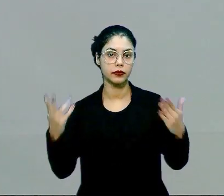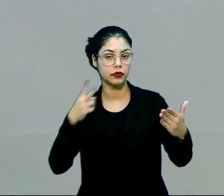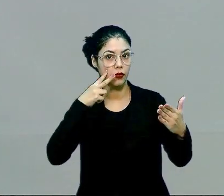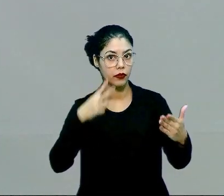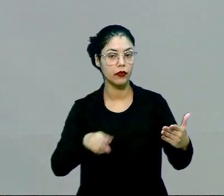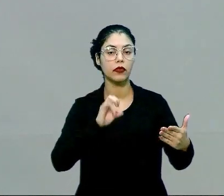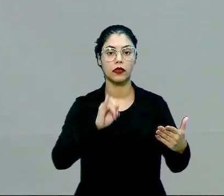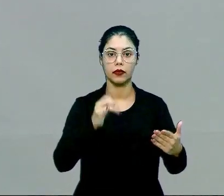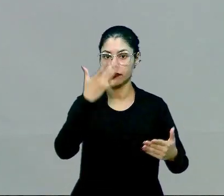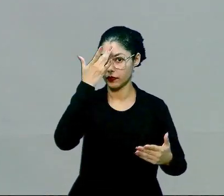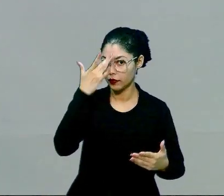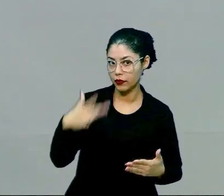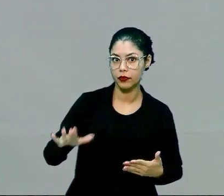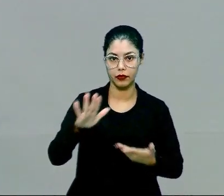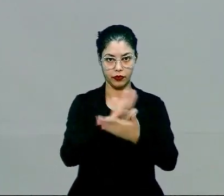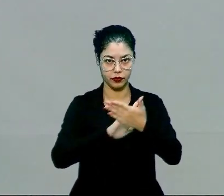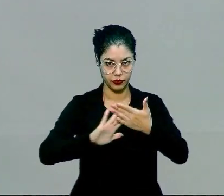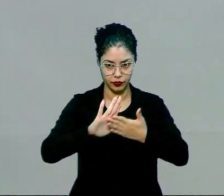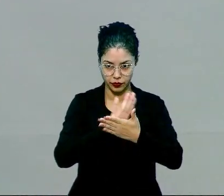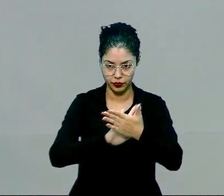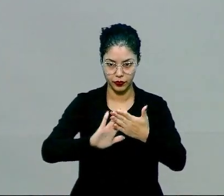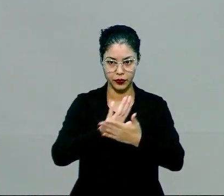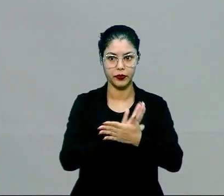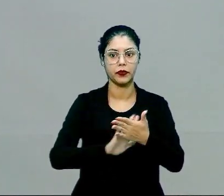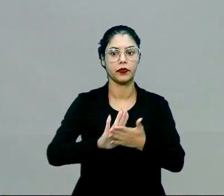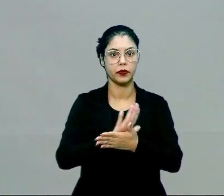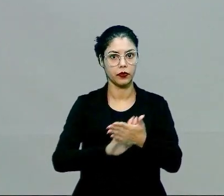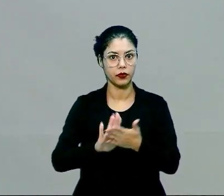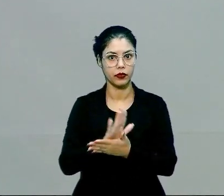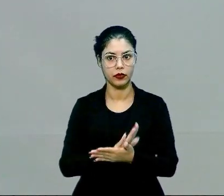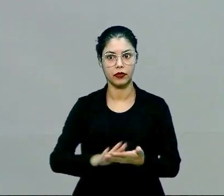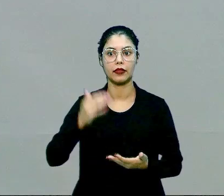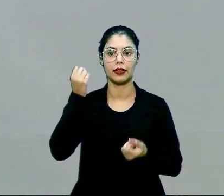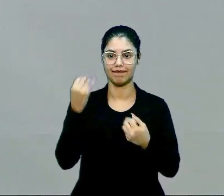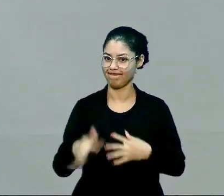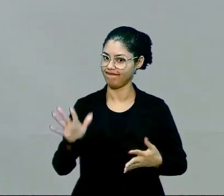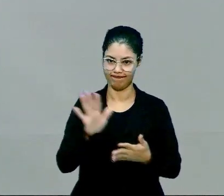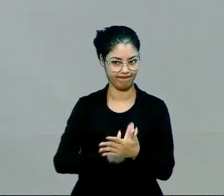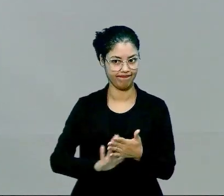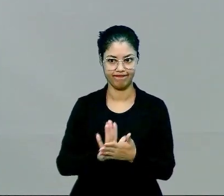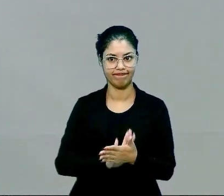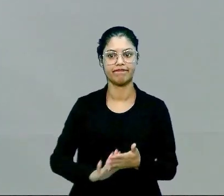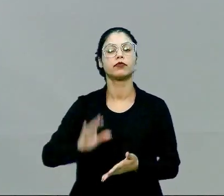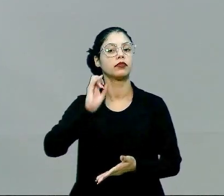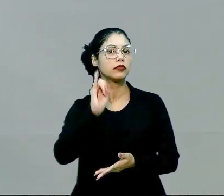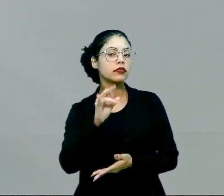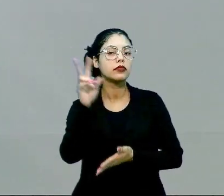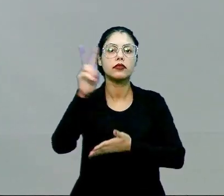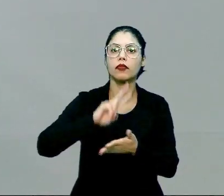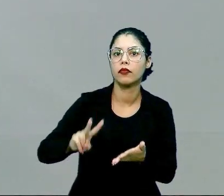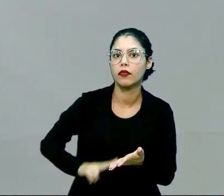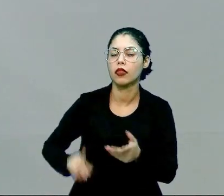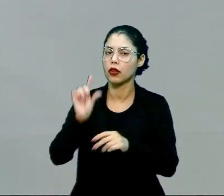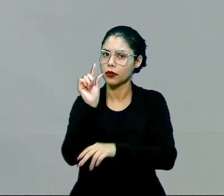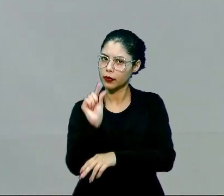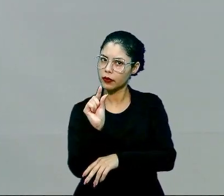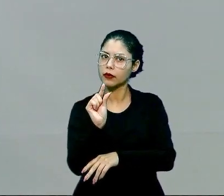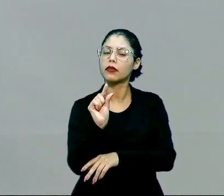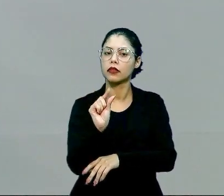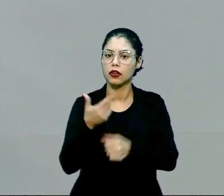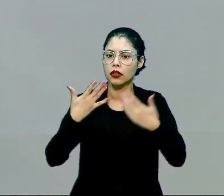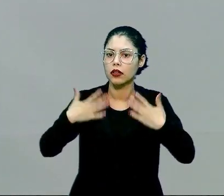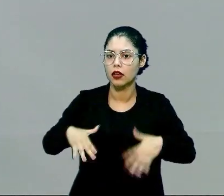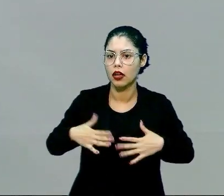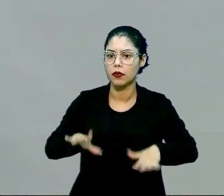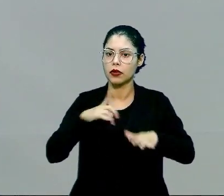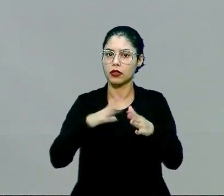Veja, se você não souber nada, o meu professor não me explicou nada. Se você lê o texto com um pouquinho de calma,